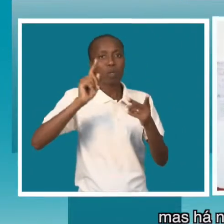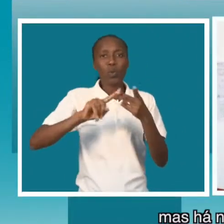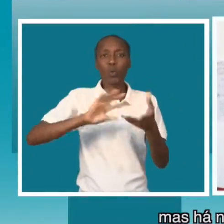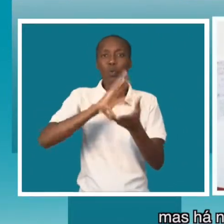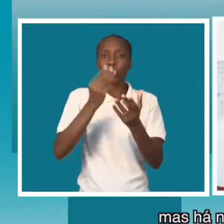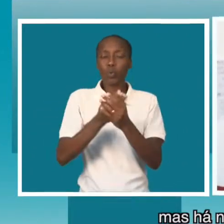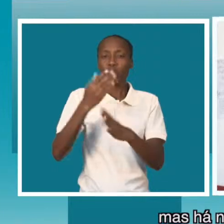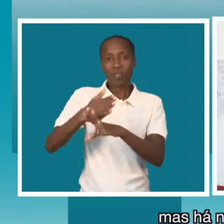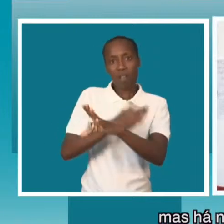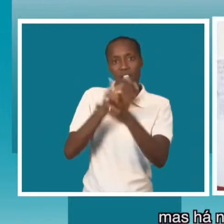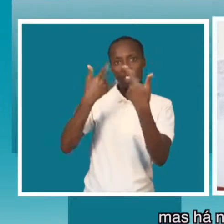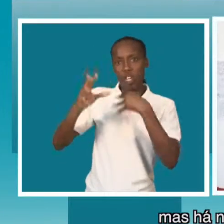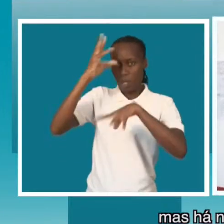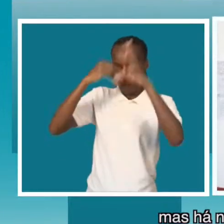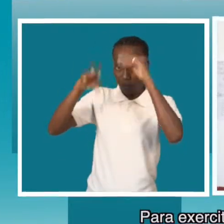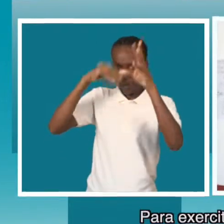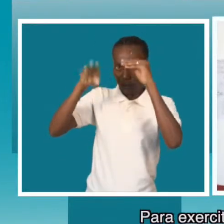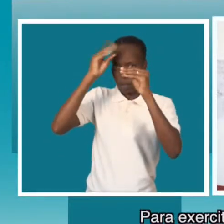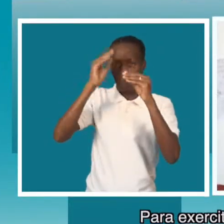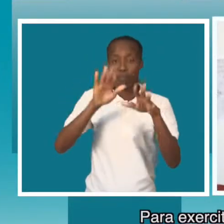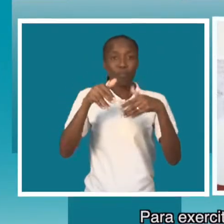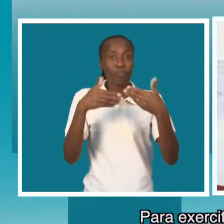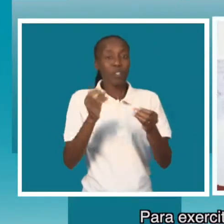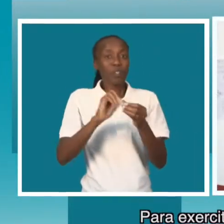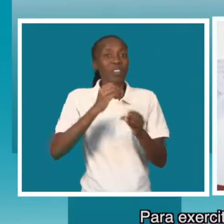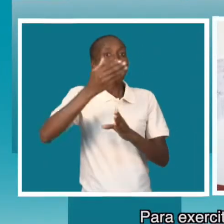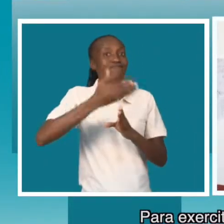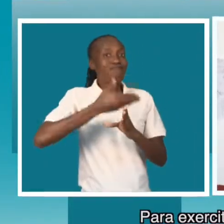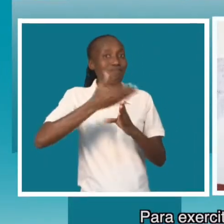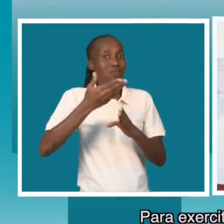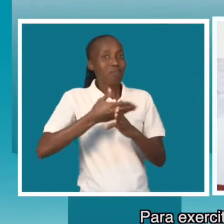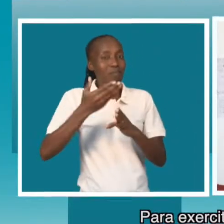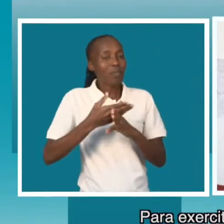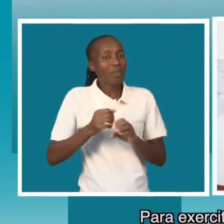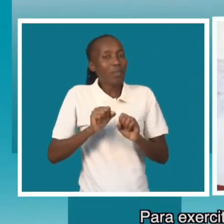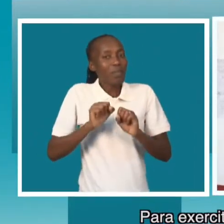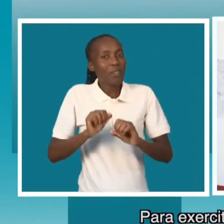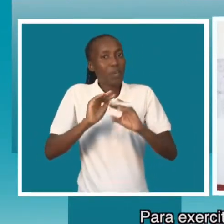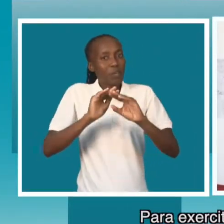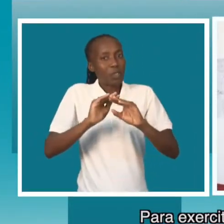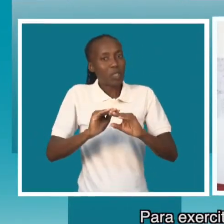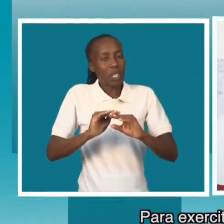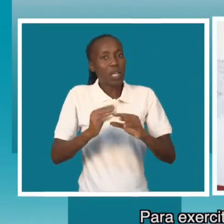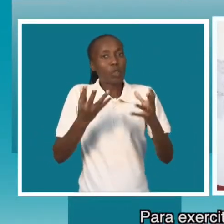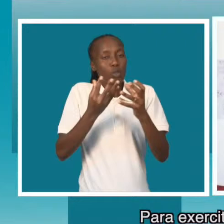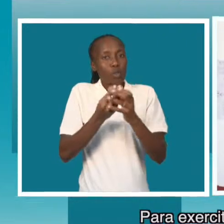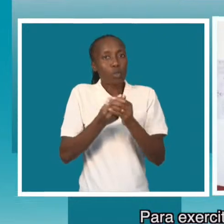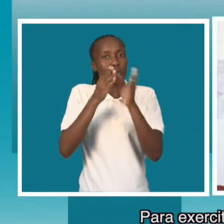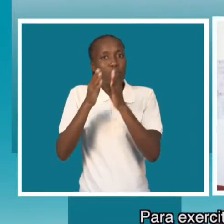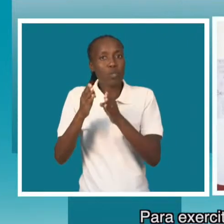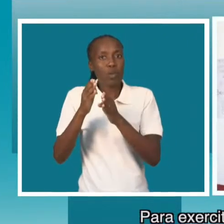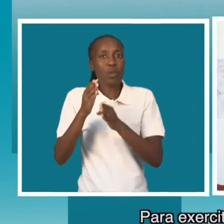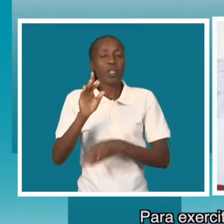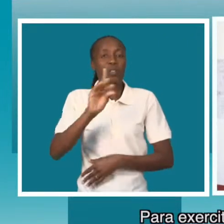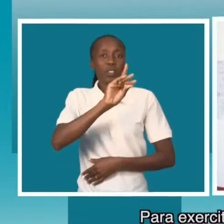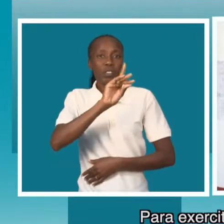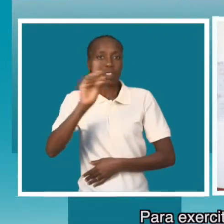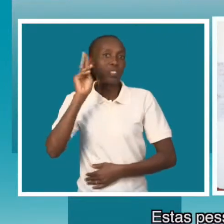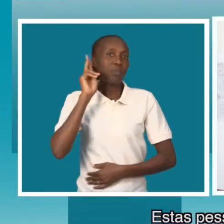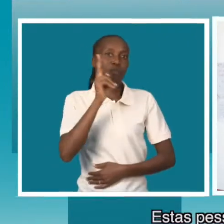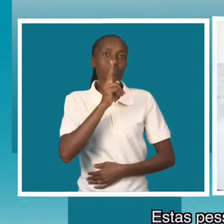aprendemos na prática. E precisar, nós temos que estar tirando pessoas com deficiência objetiva.